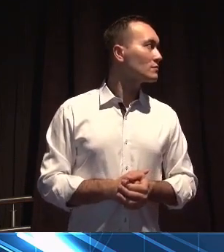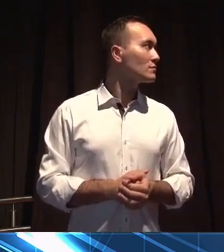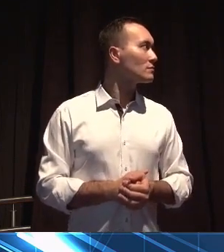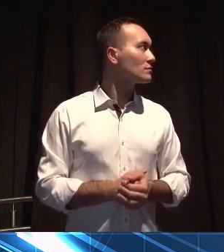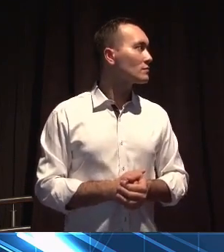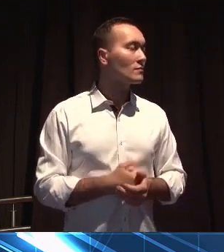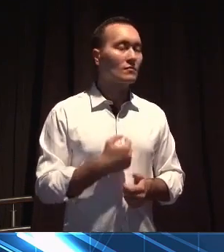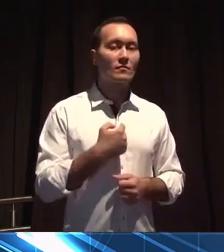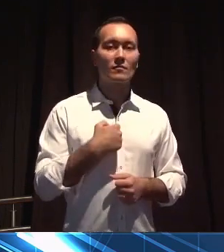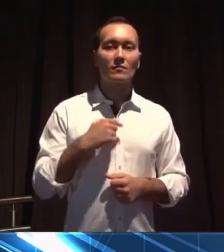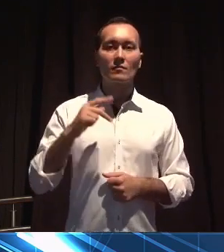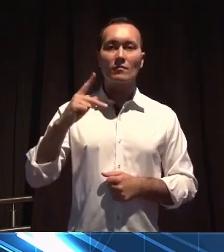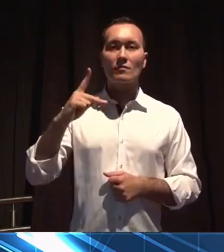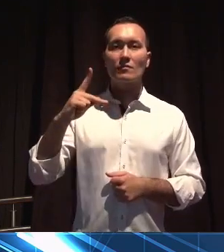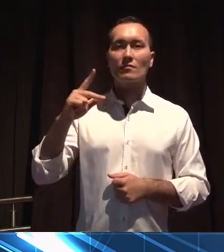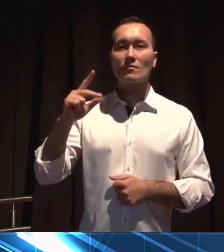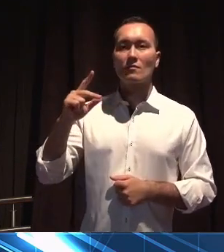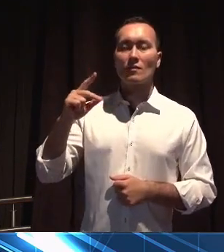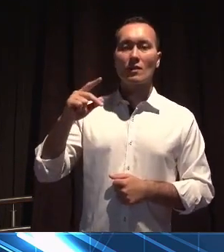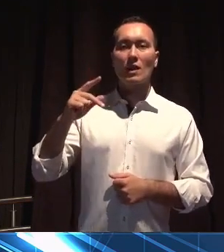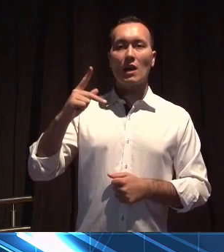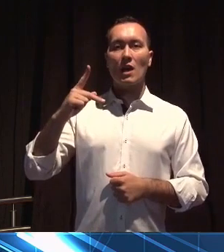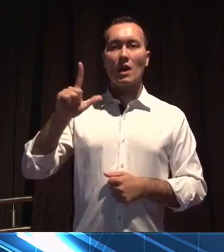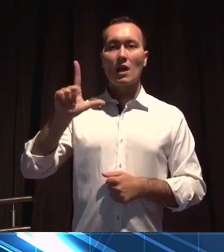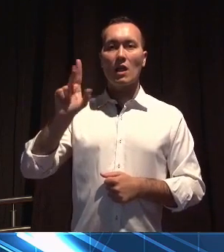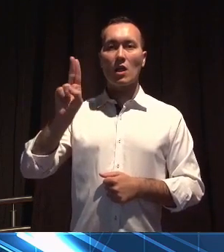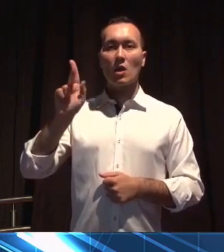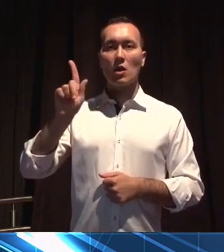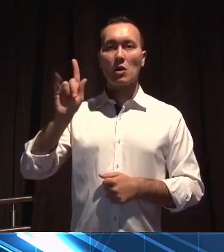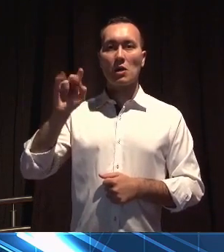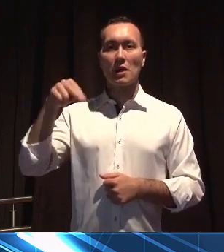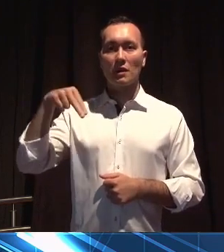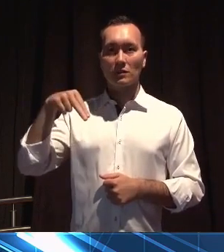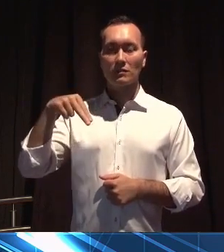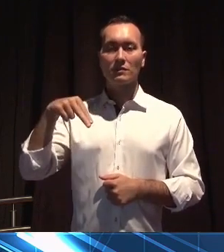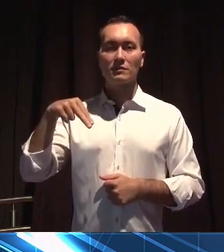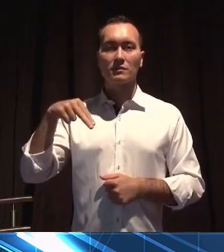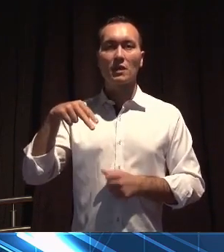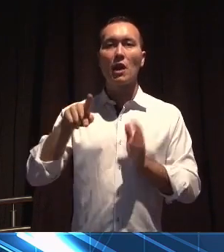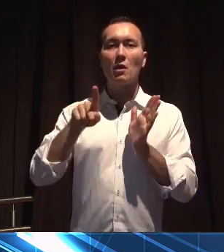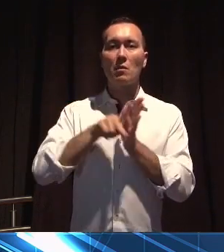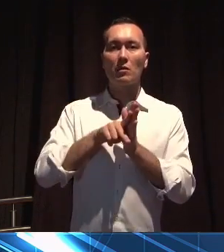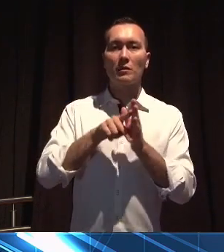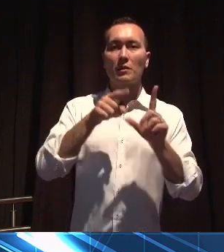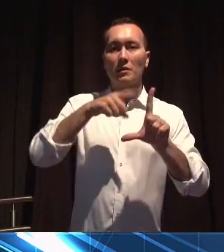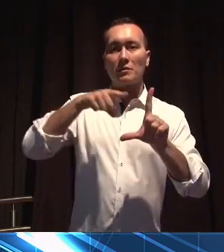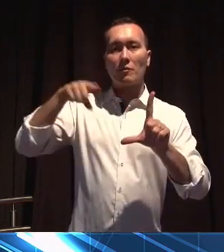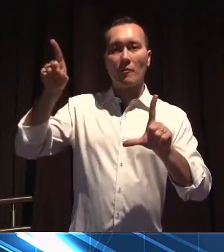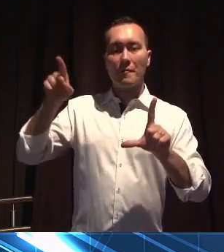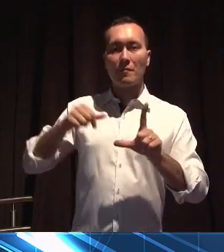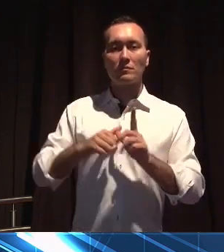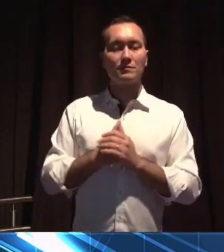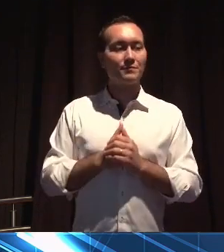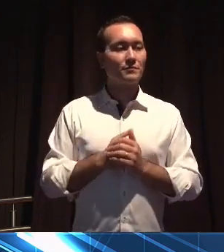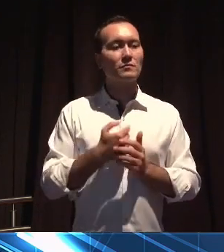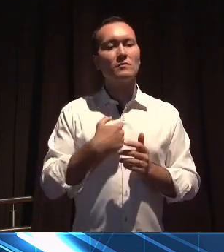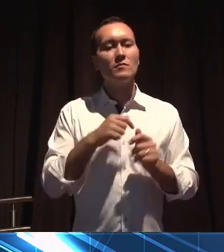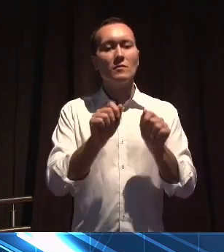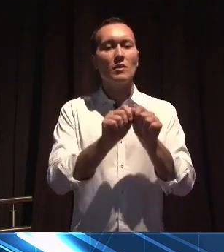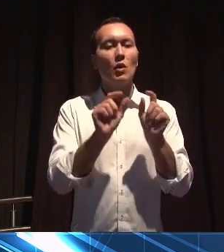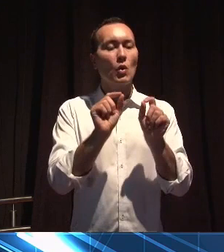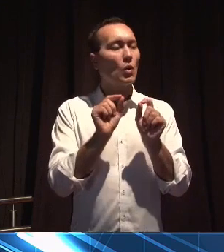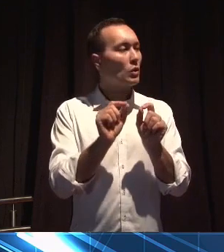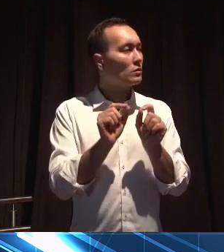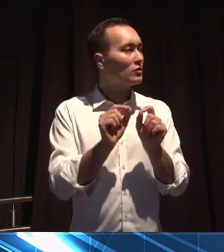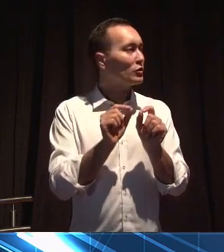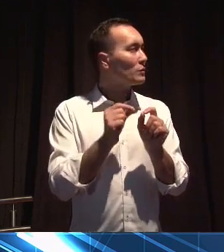as palavras e aí eu faço um negócio que estende trimep então eu estendo essa